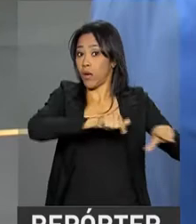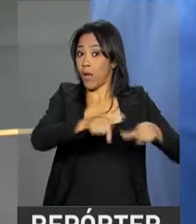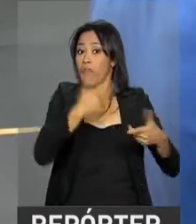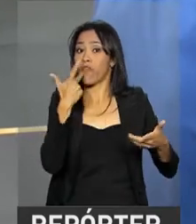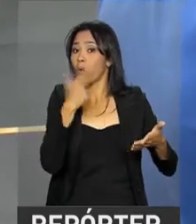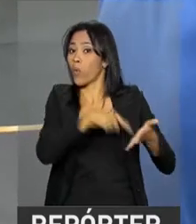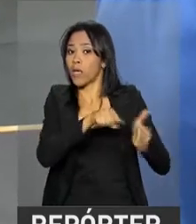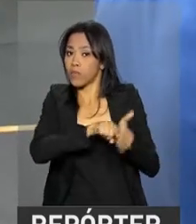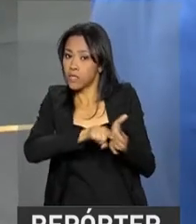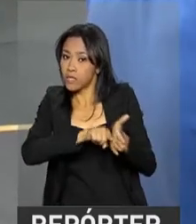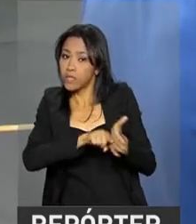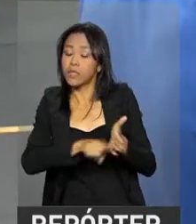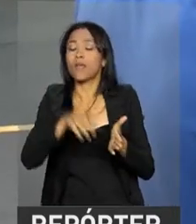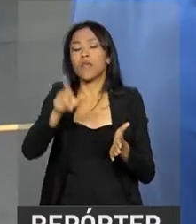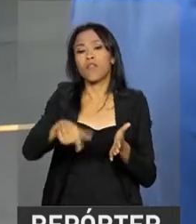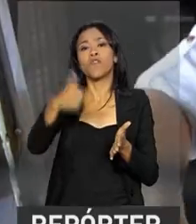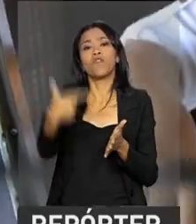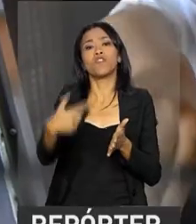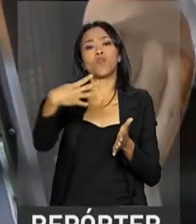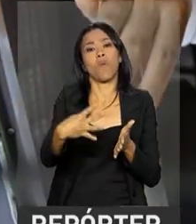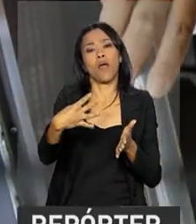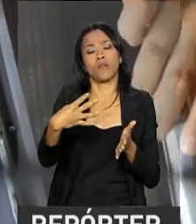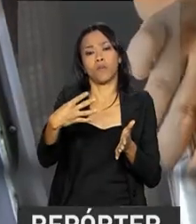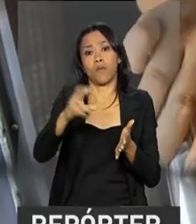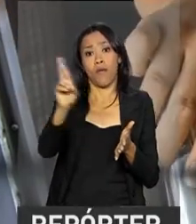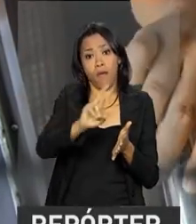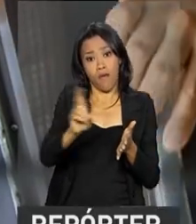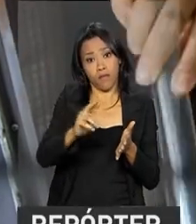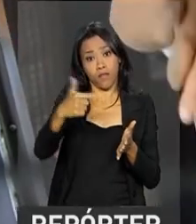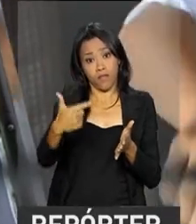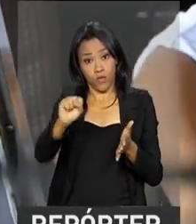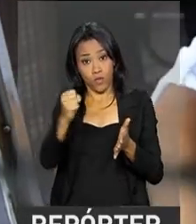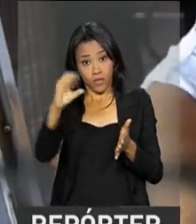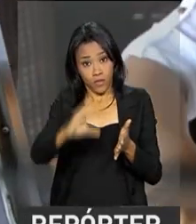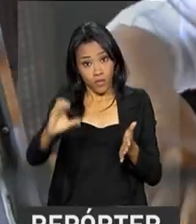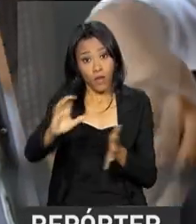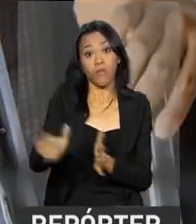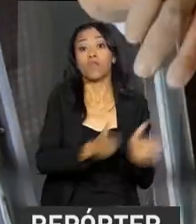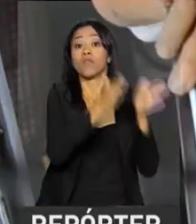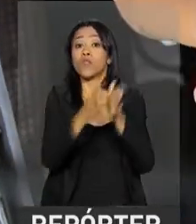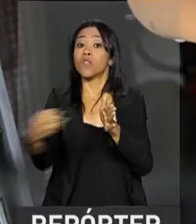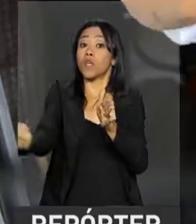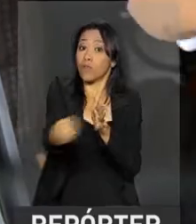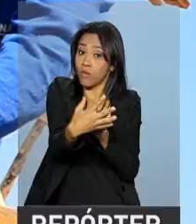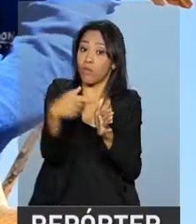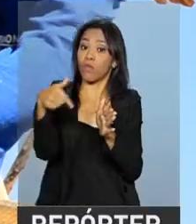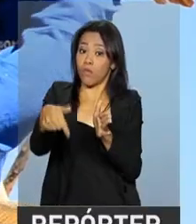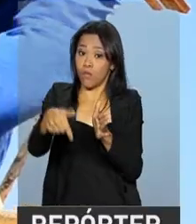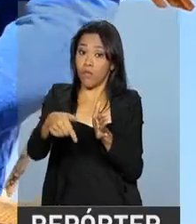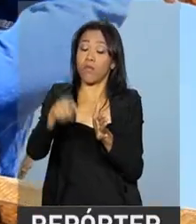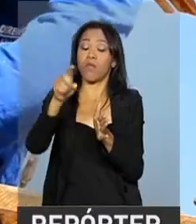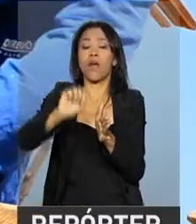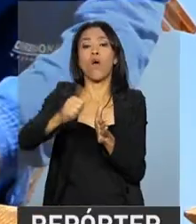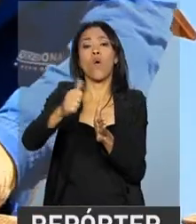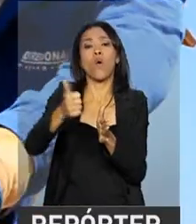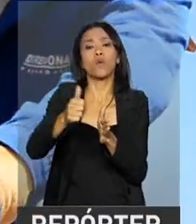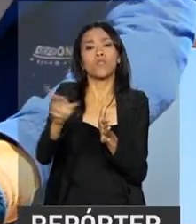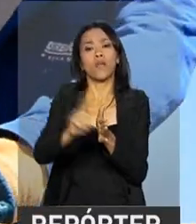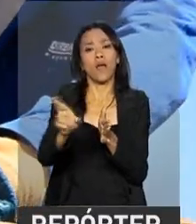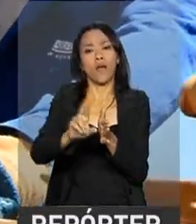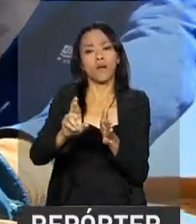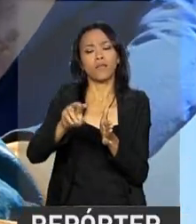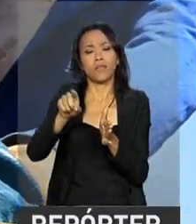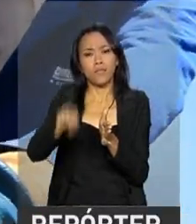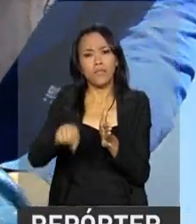da remuneração foi de 24 reais e vinte e oito centavos enquanto que no regime integral foi de 11 reais e